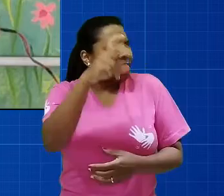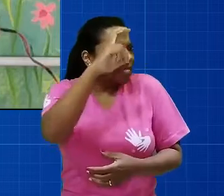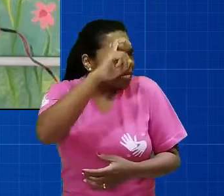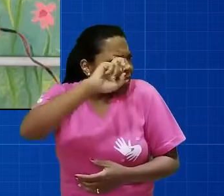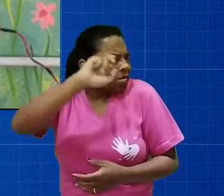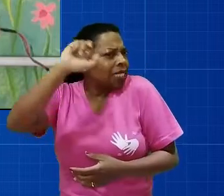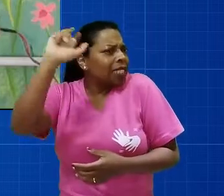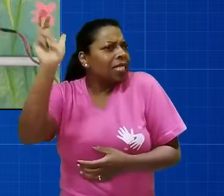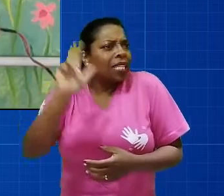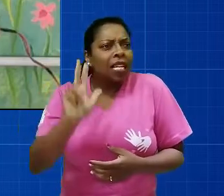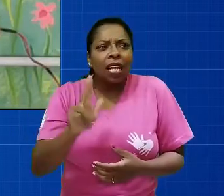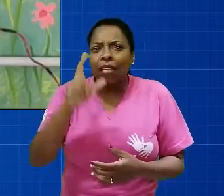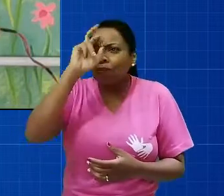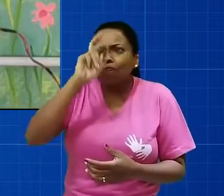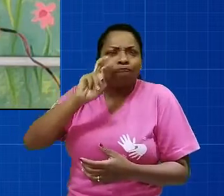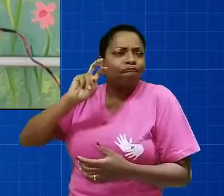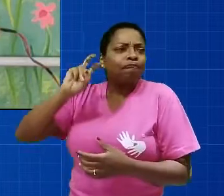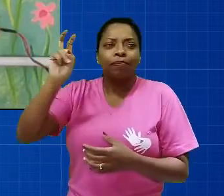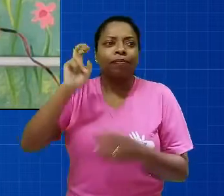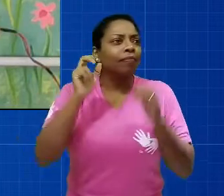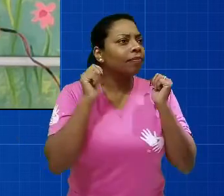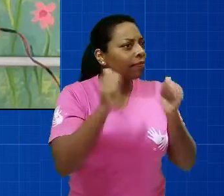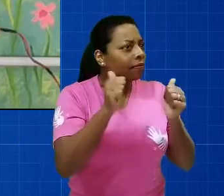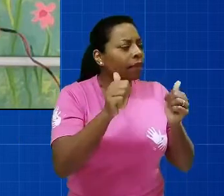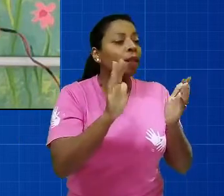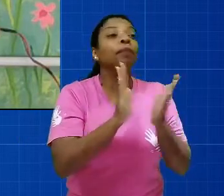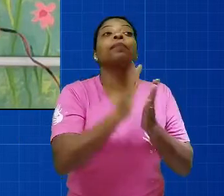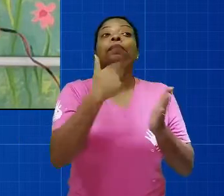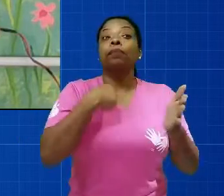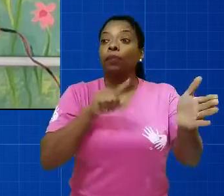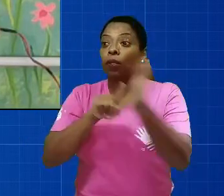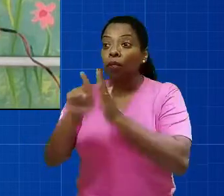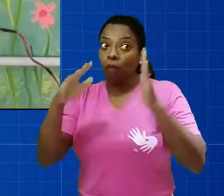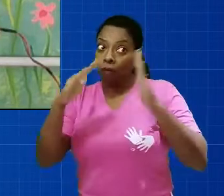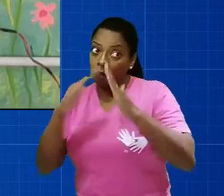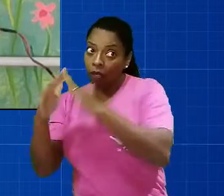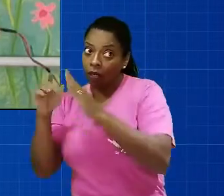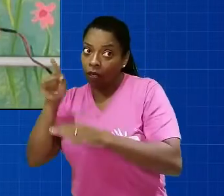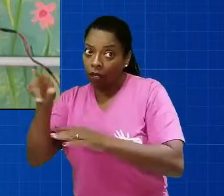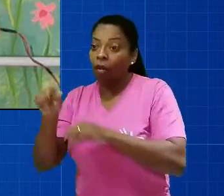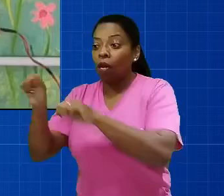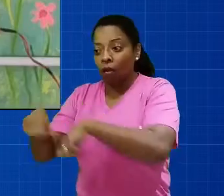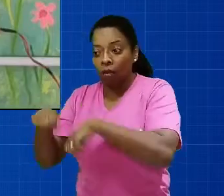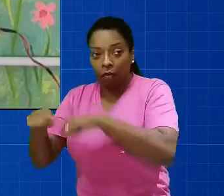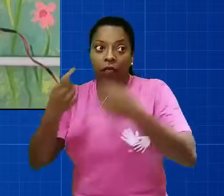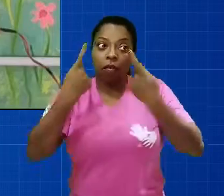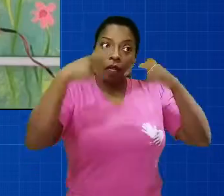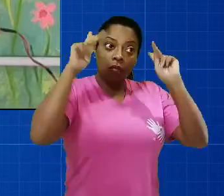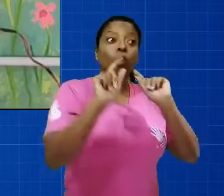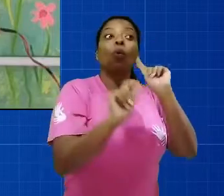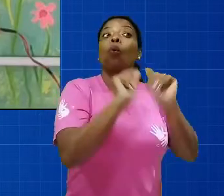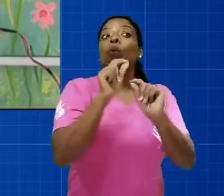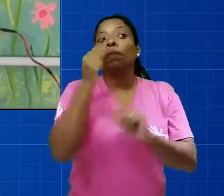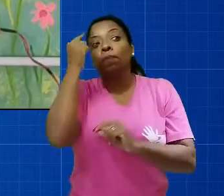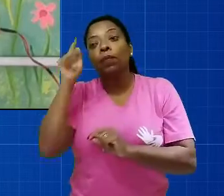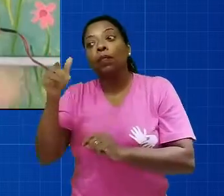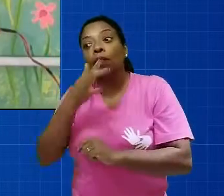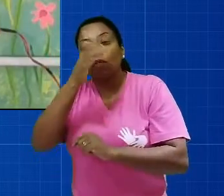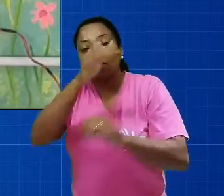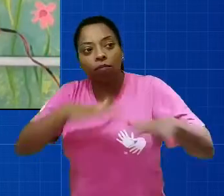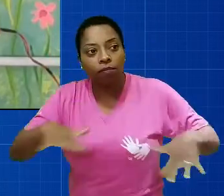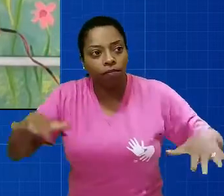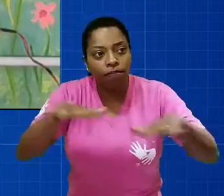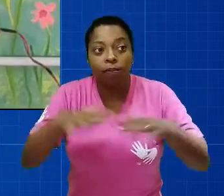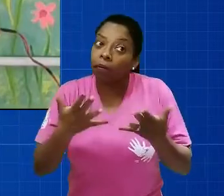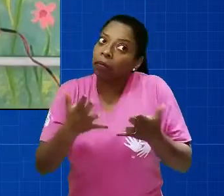sábia. Então, ele foi perguntar a Azan e Hassan o que eles achavam da ideia de plantar um